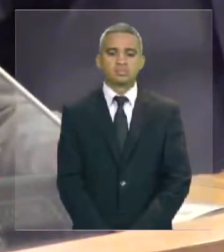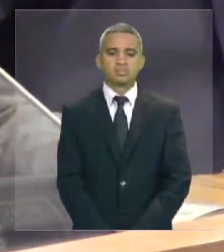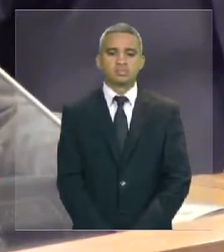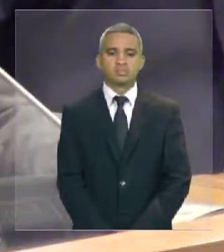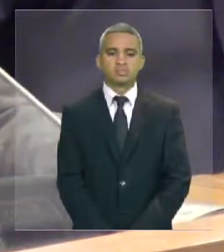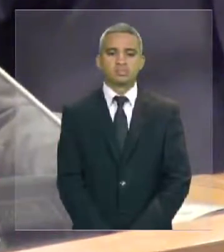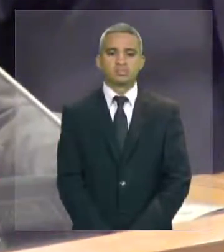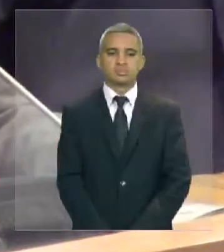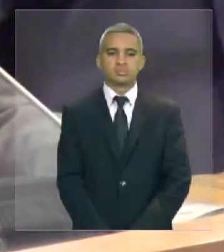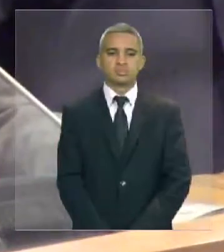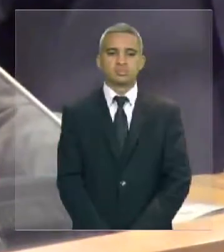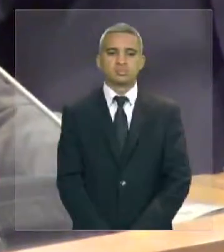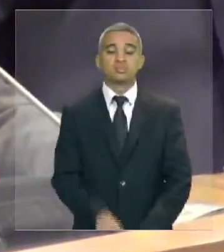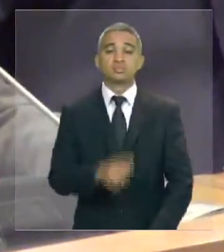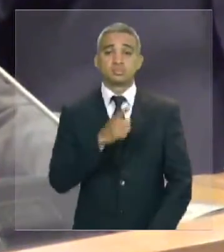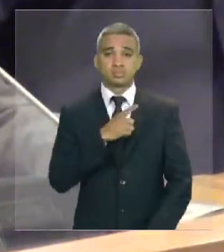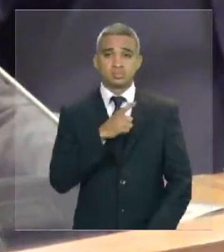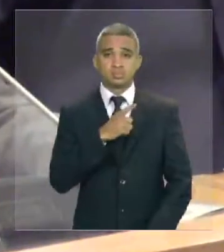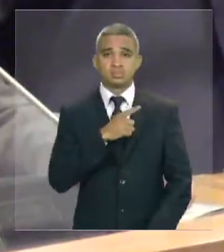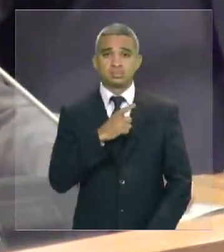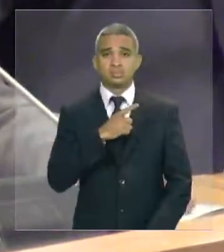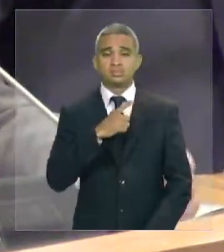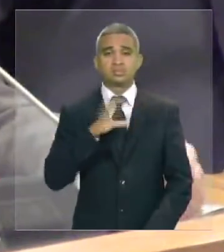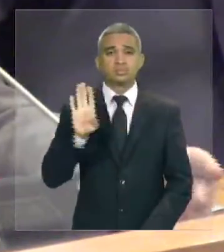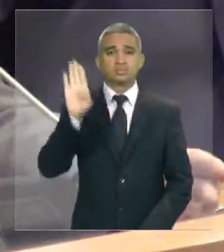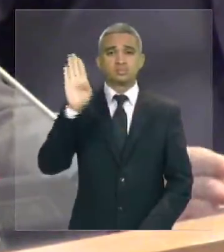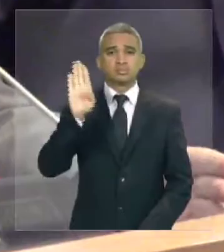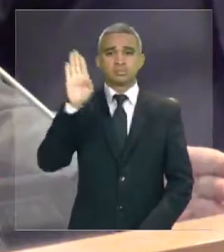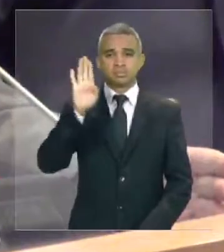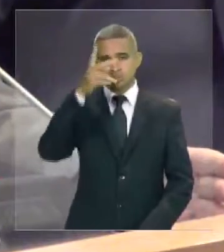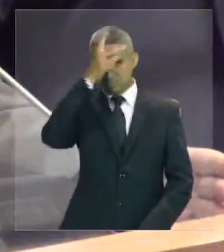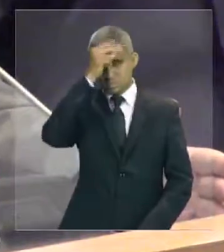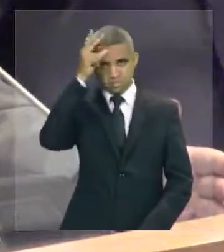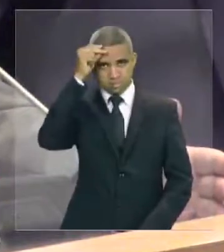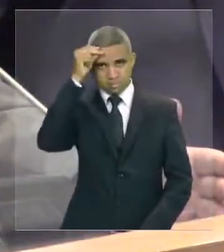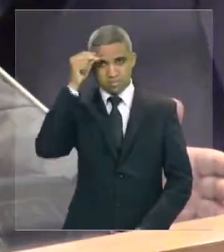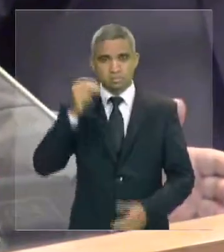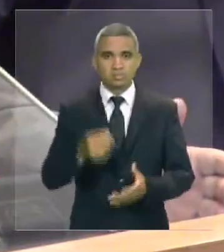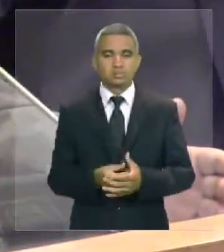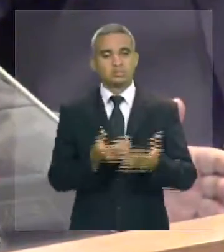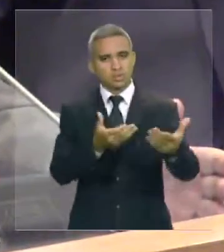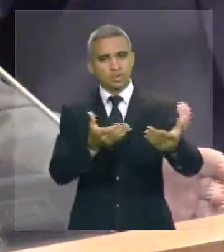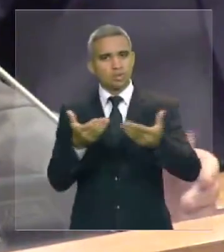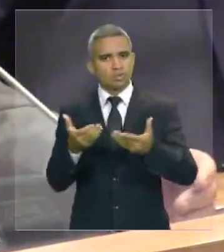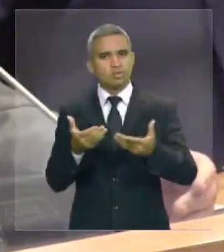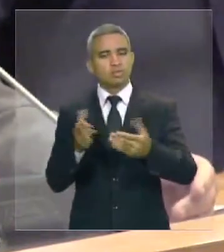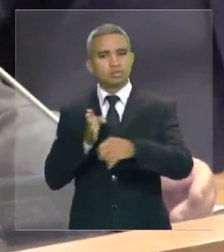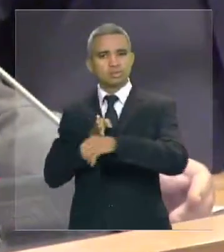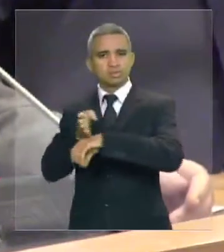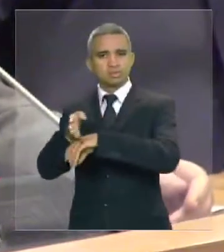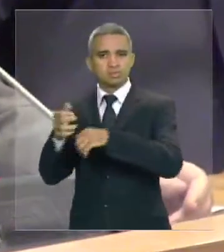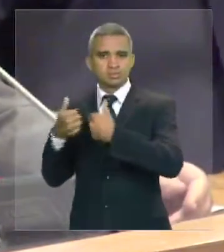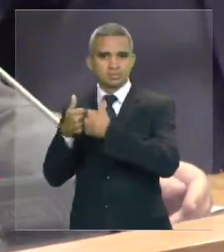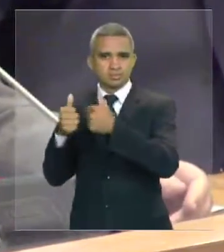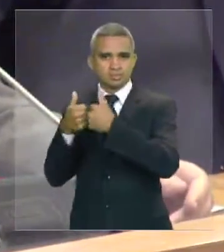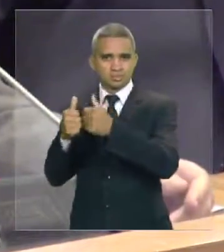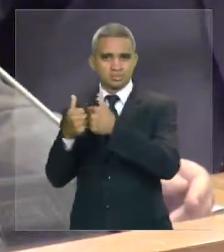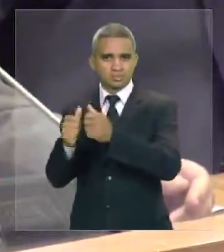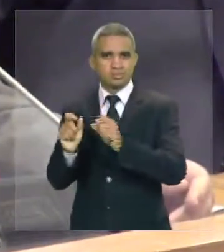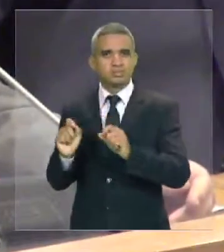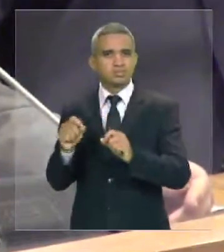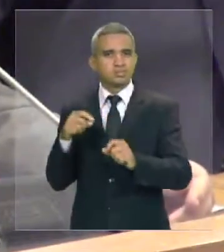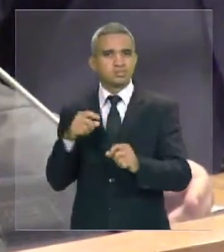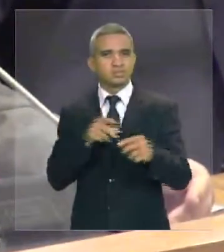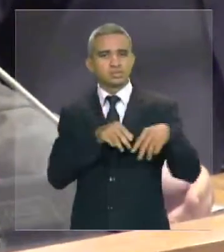Teve um candidato a prefeito, um pré-candidato, que me convidou a entrar nos ônibus para fazer uma